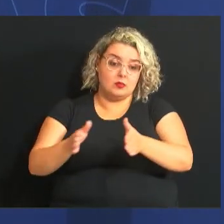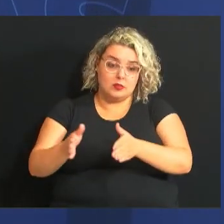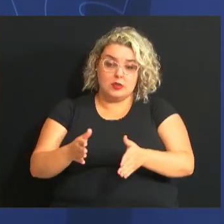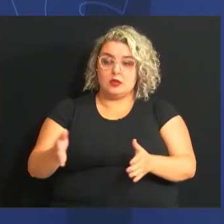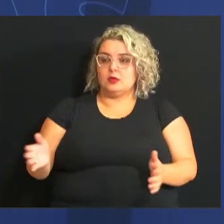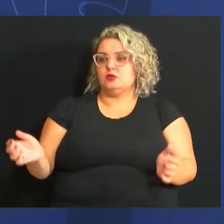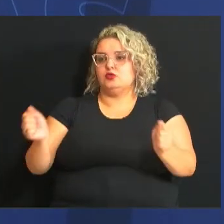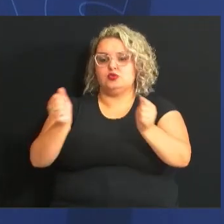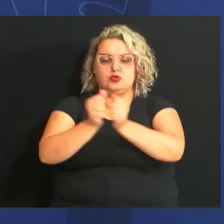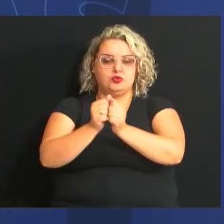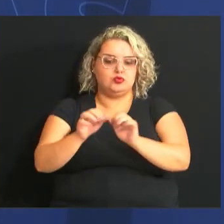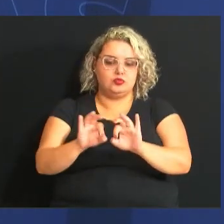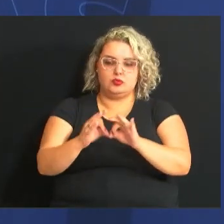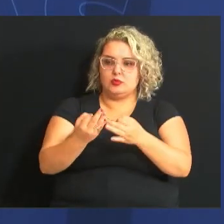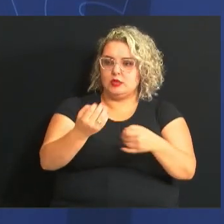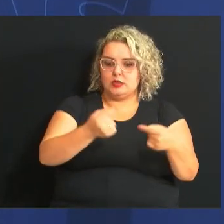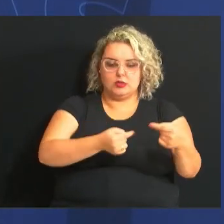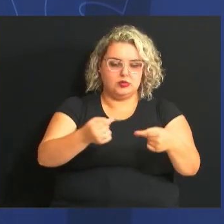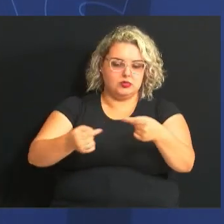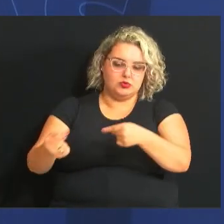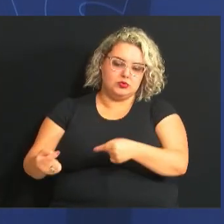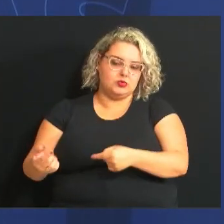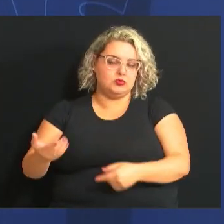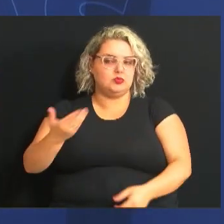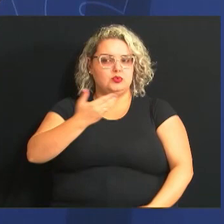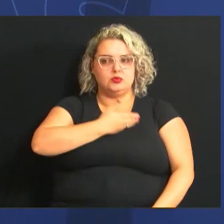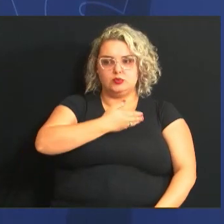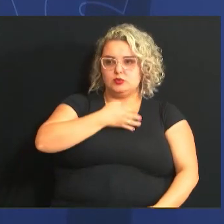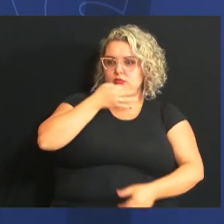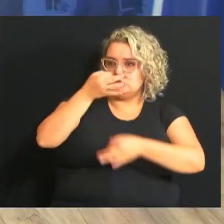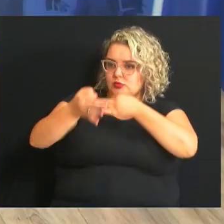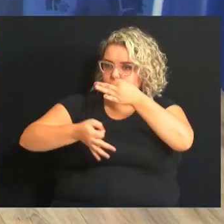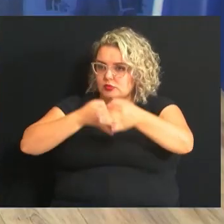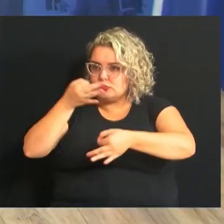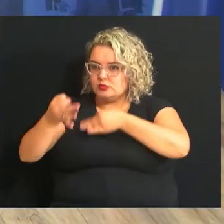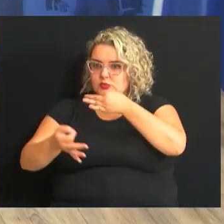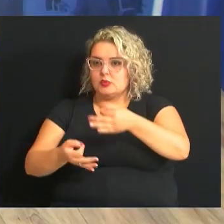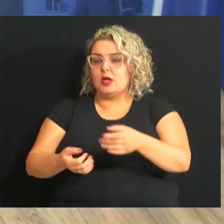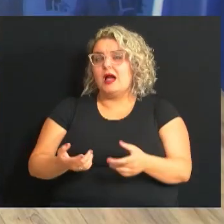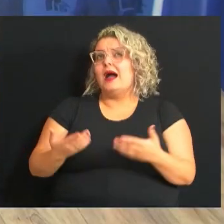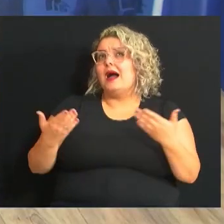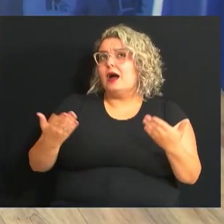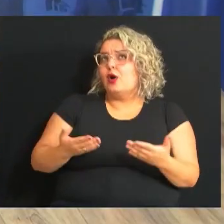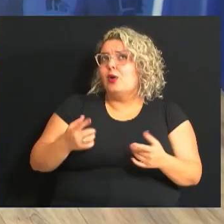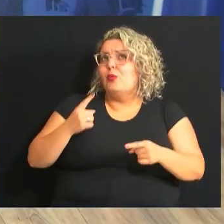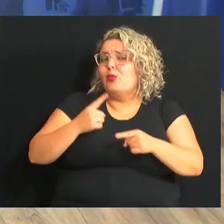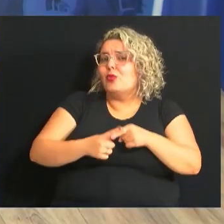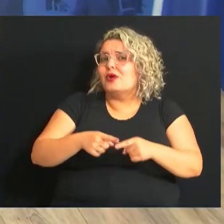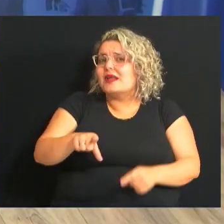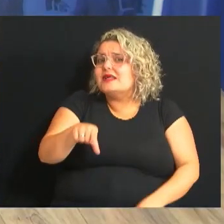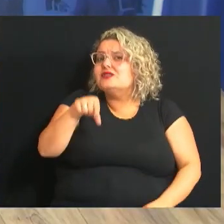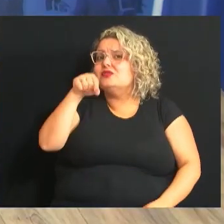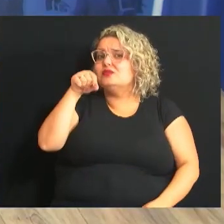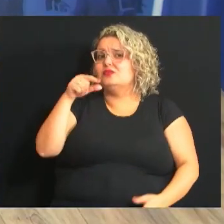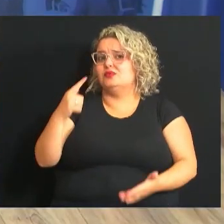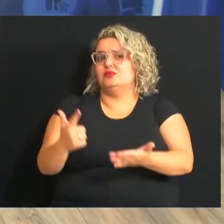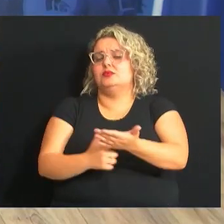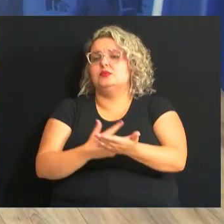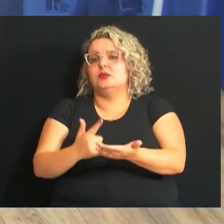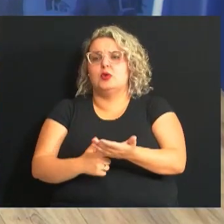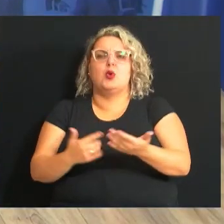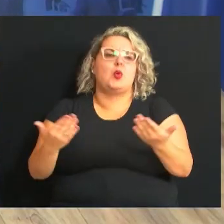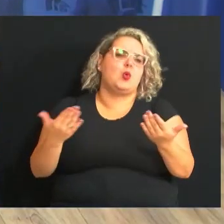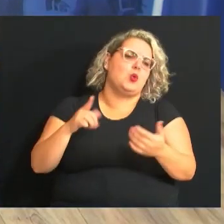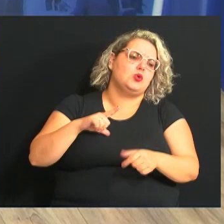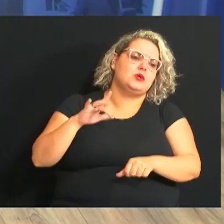de discutir com amigos, de fazer uma crítica. Agora, por que você escolheu o livro? Porque hoje em dia tem rede